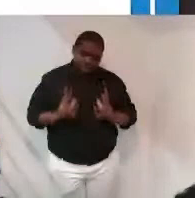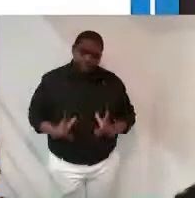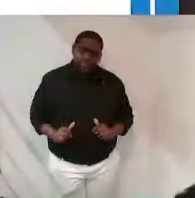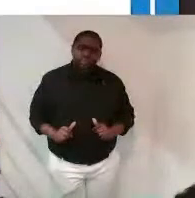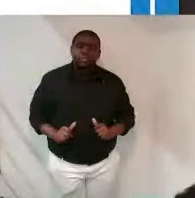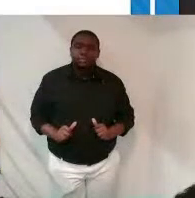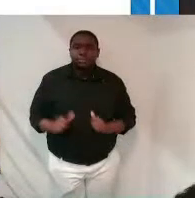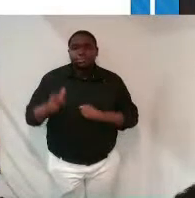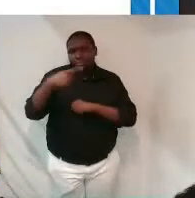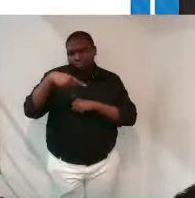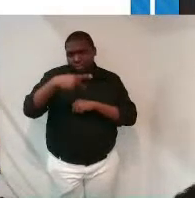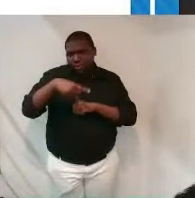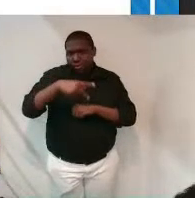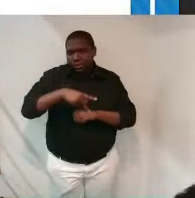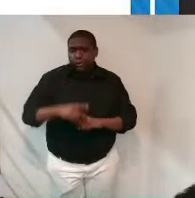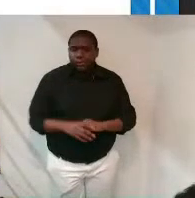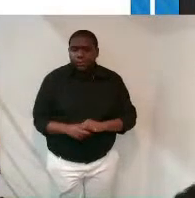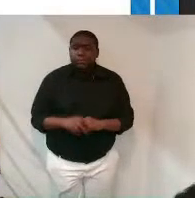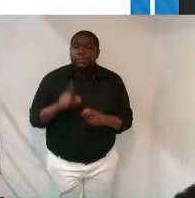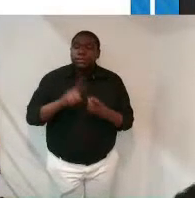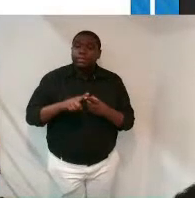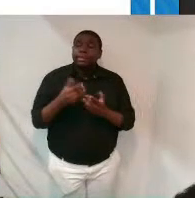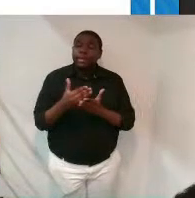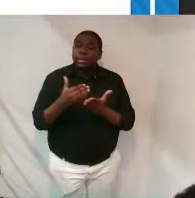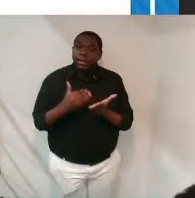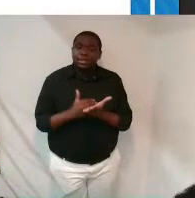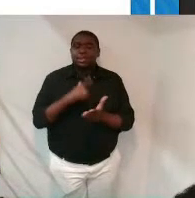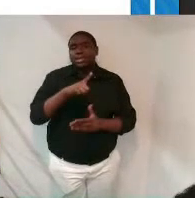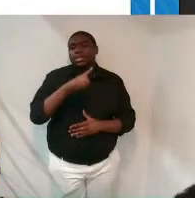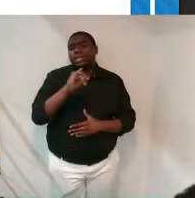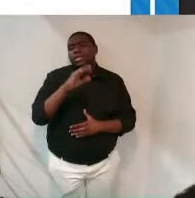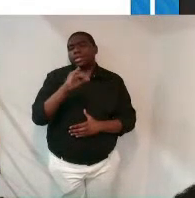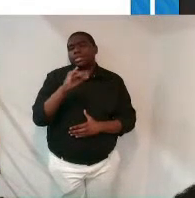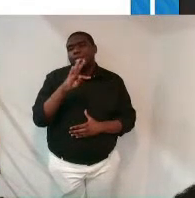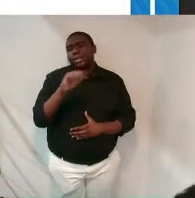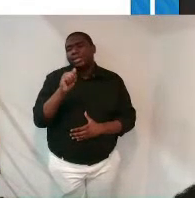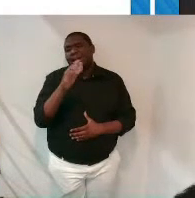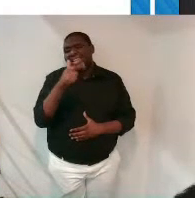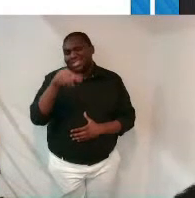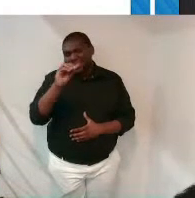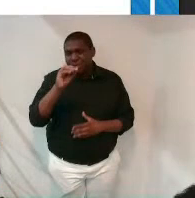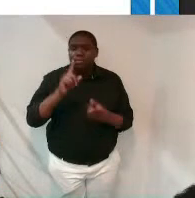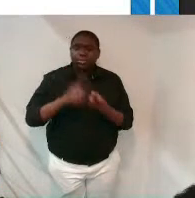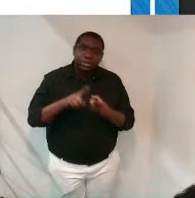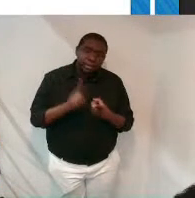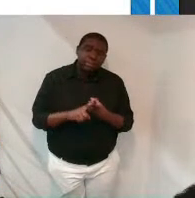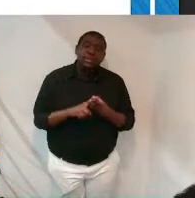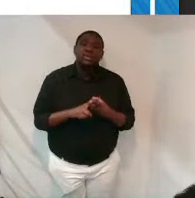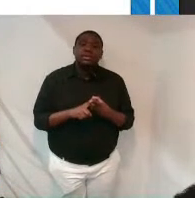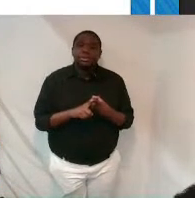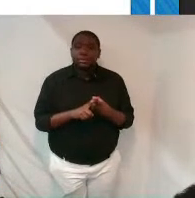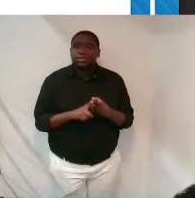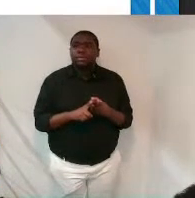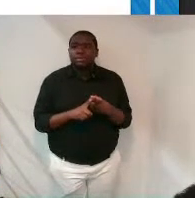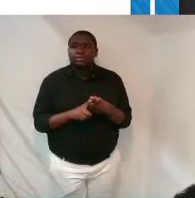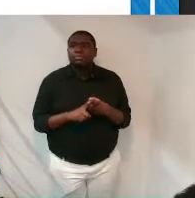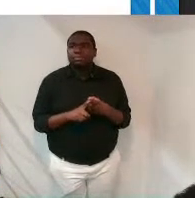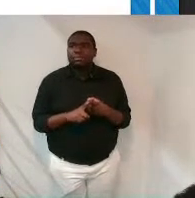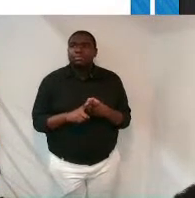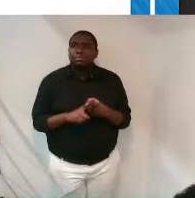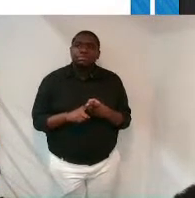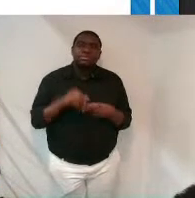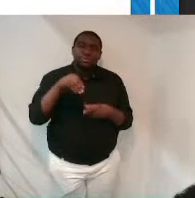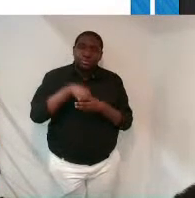país. A exigência da prévia licitação, a comprovação da capacidade econômica e financeira, inclusive das companhias